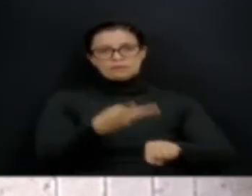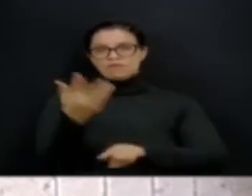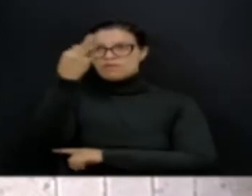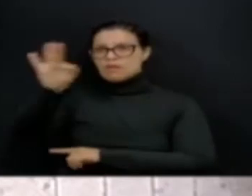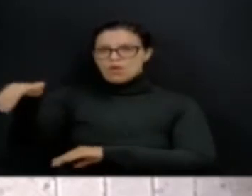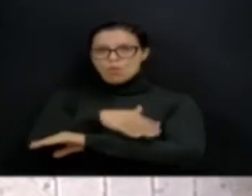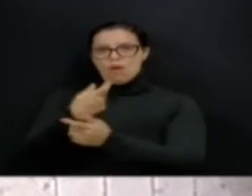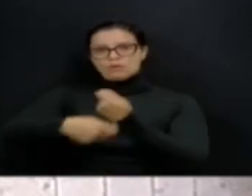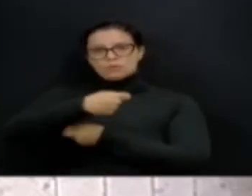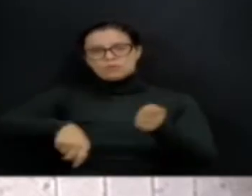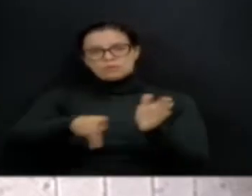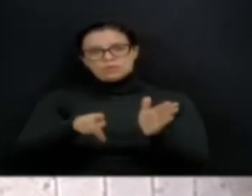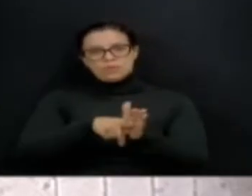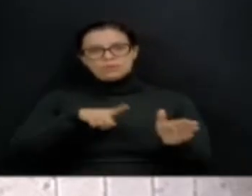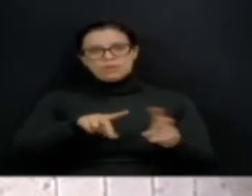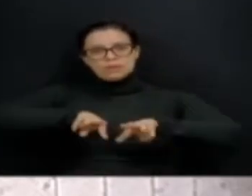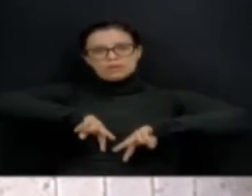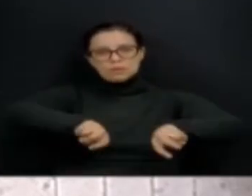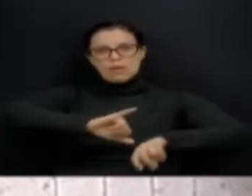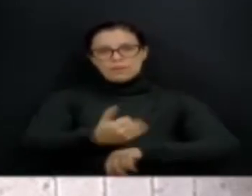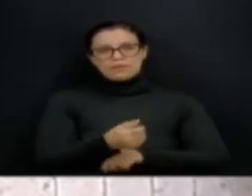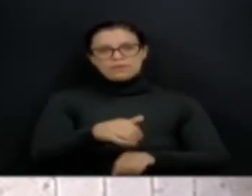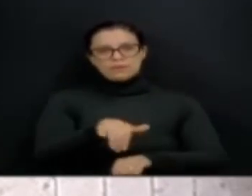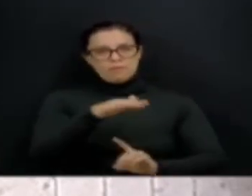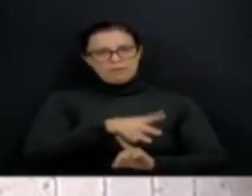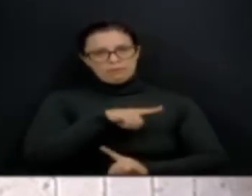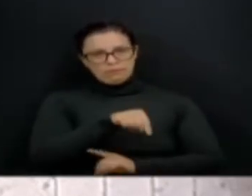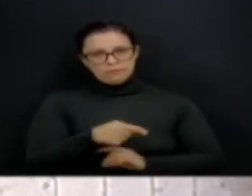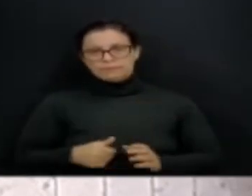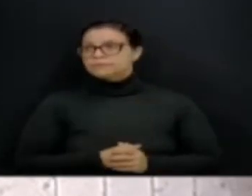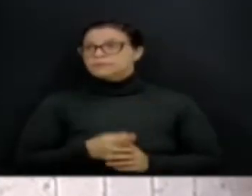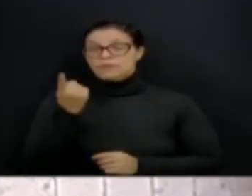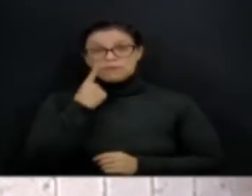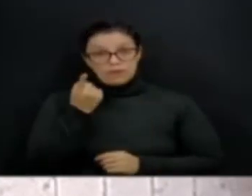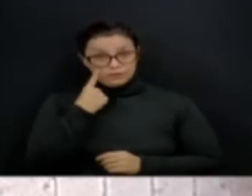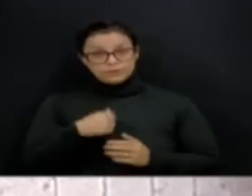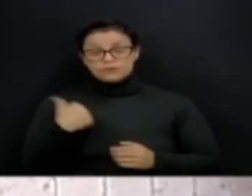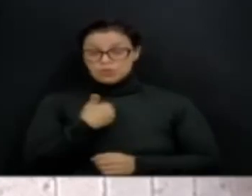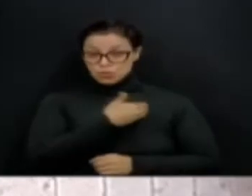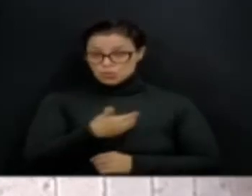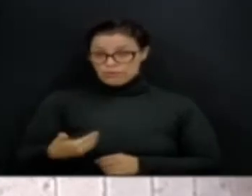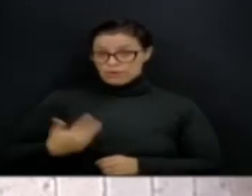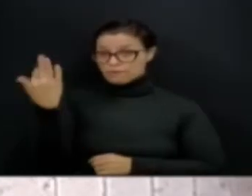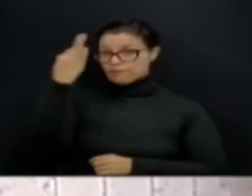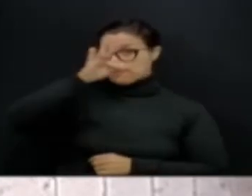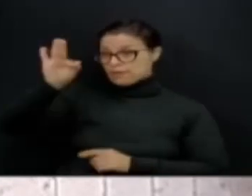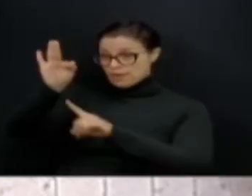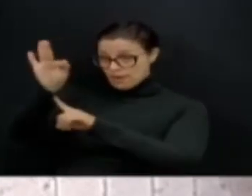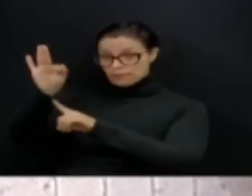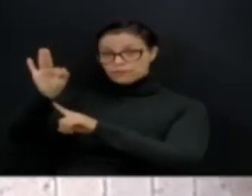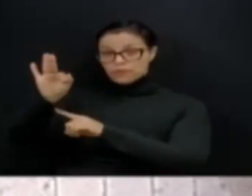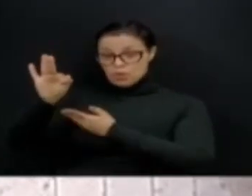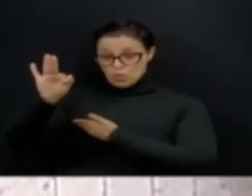União a administração e a exploração das rodovias estaduais. Olha, o governo federal e